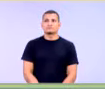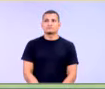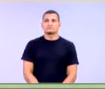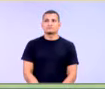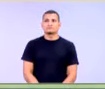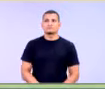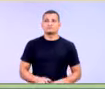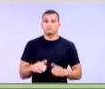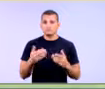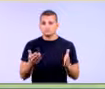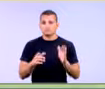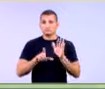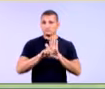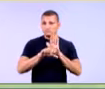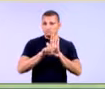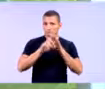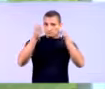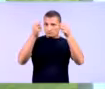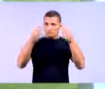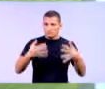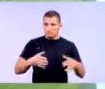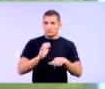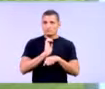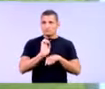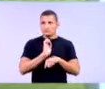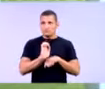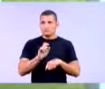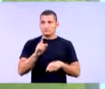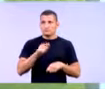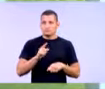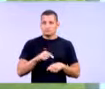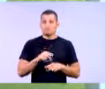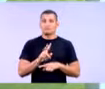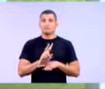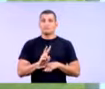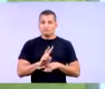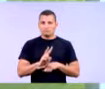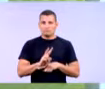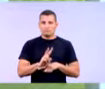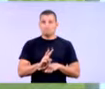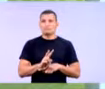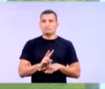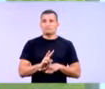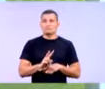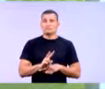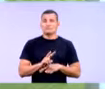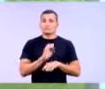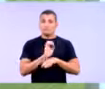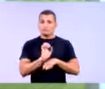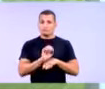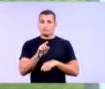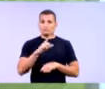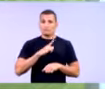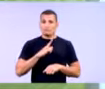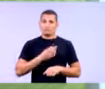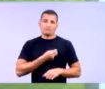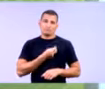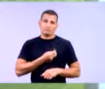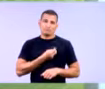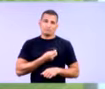Então, a lei fala que o estágio, ele é supervisionado. No estágio, você tem que ter a